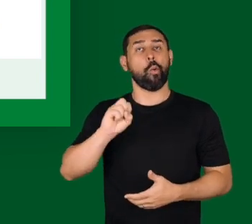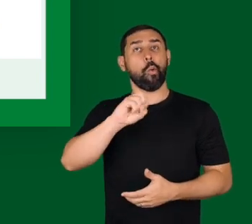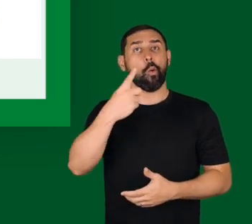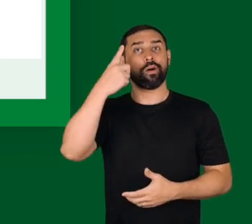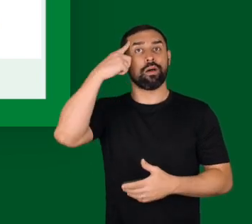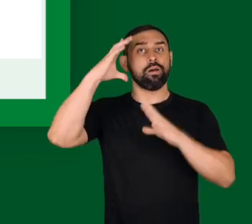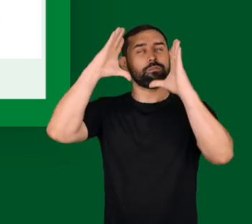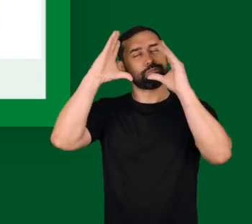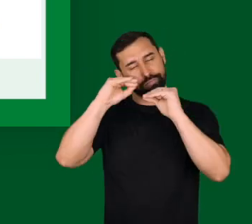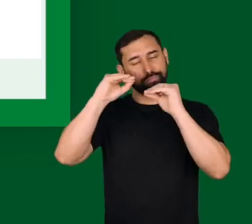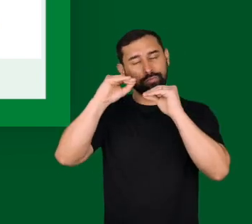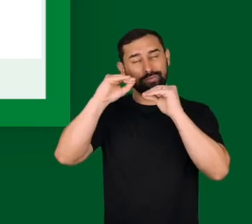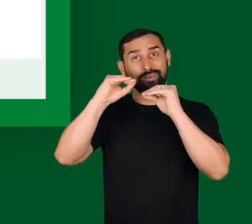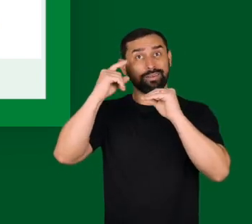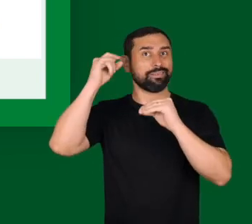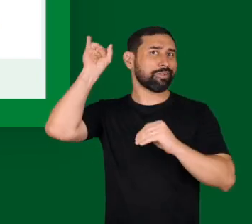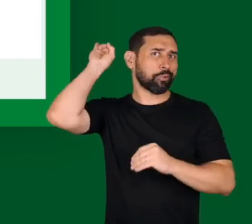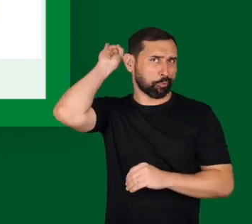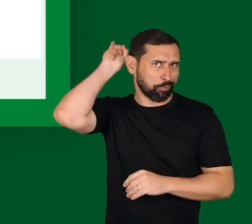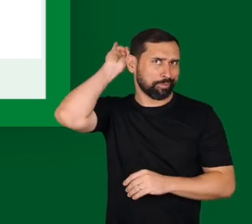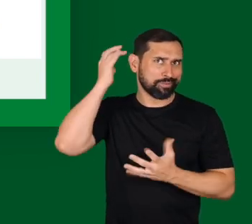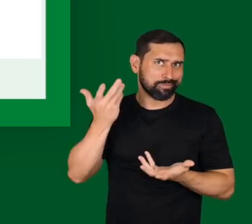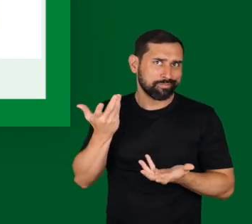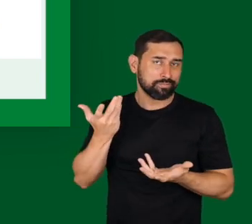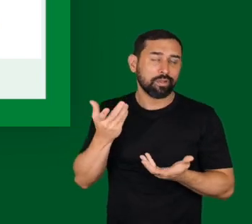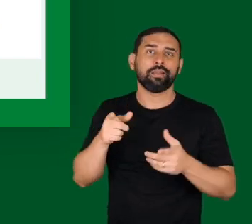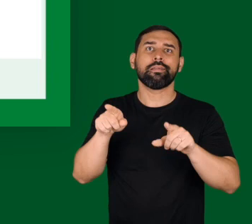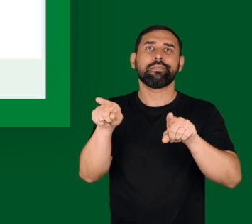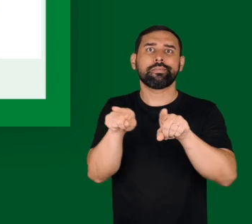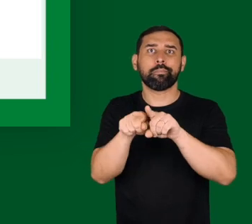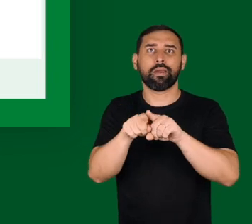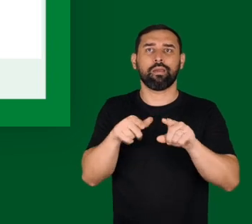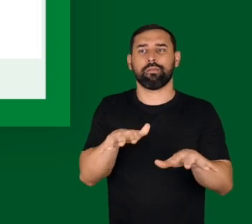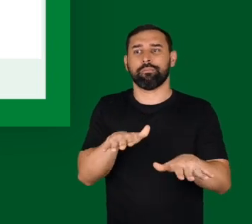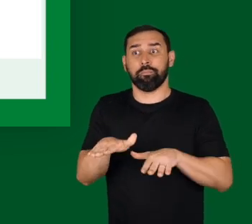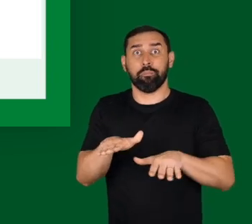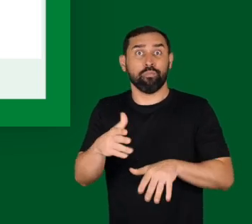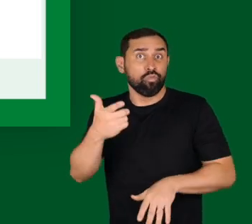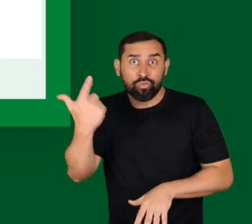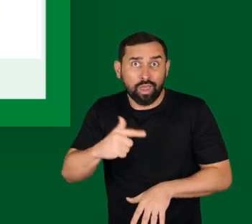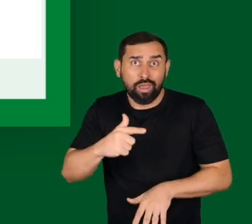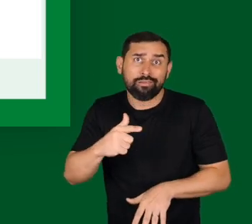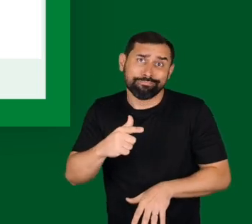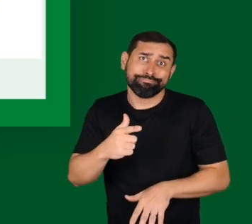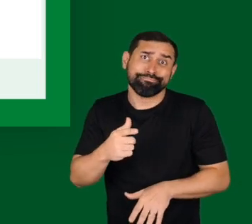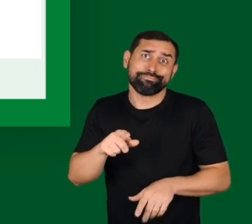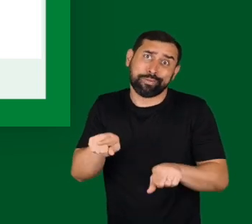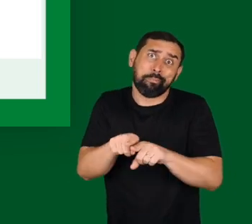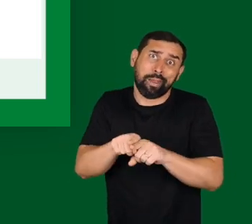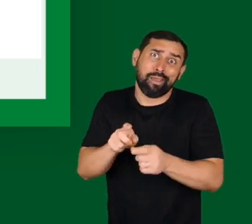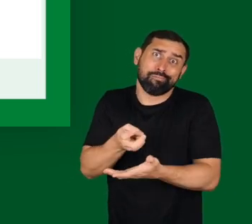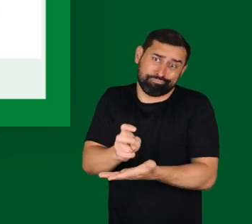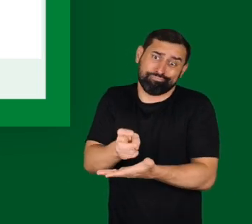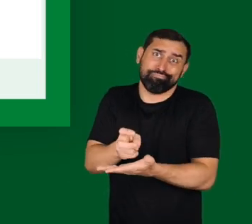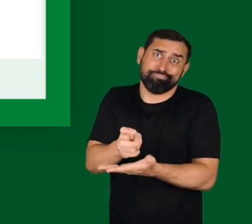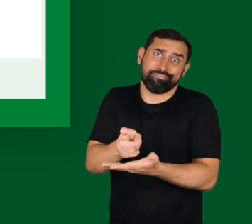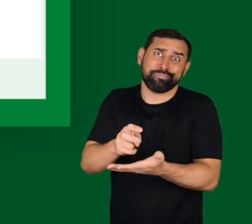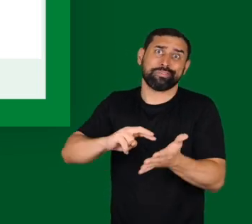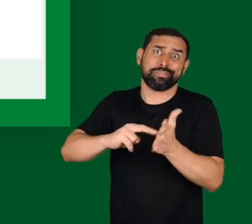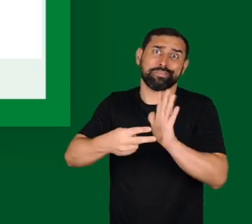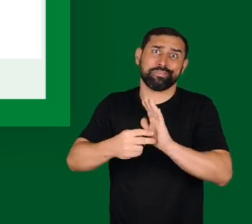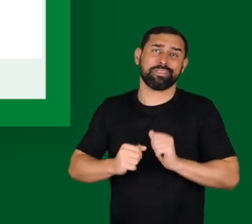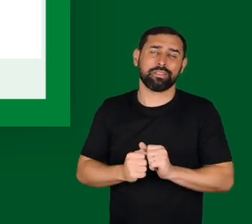involuntários ou alteração da consciência, lembrando que a ausência também é uma crise convulsiva, e apesar de não